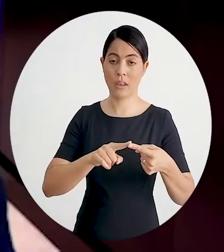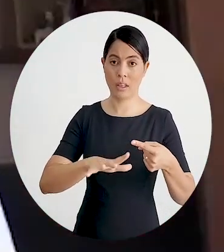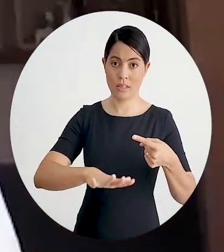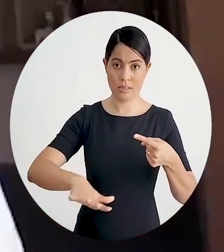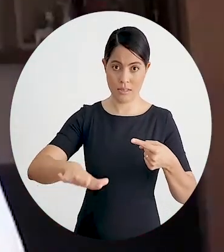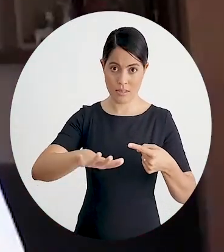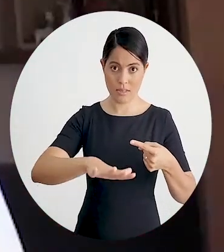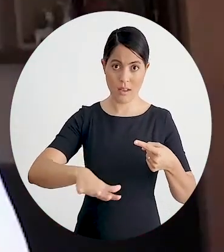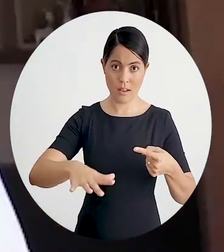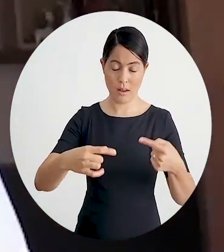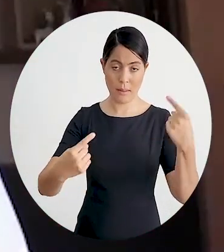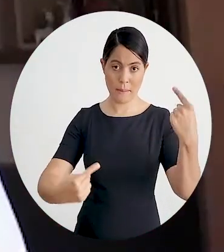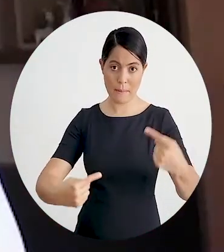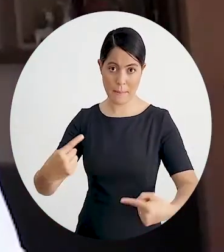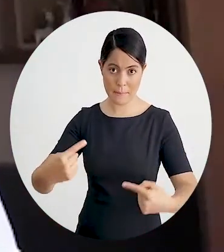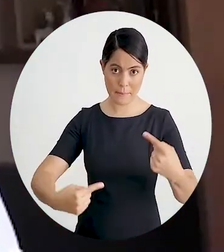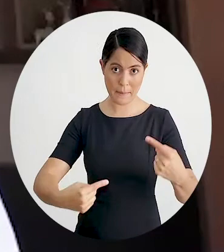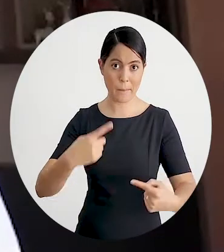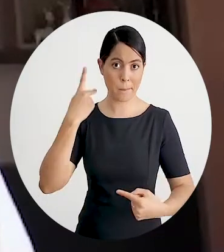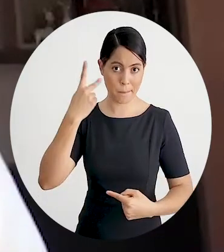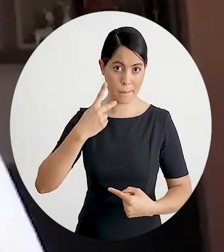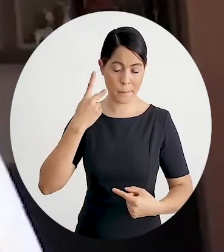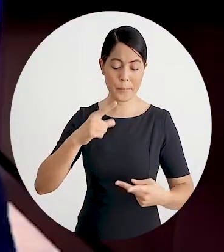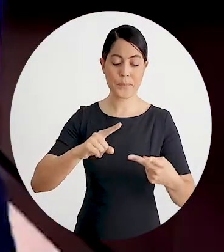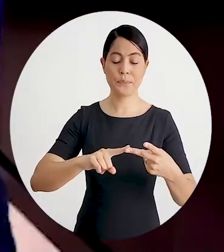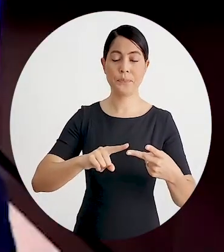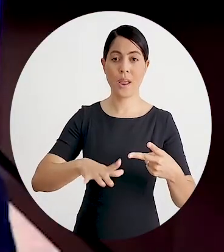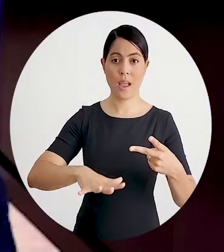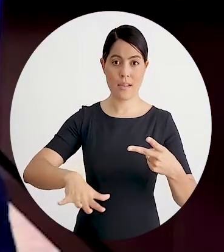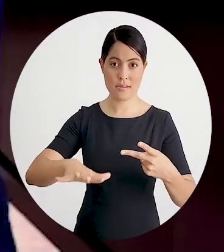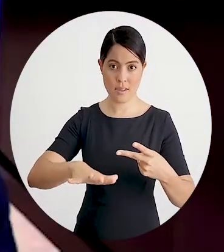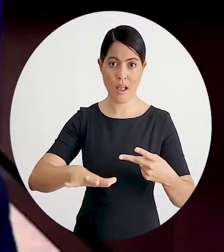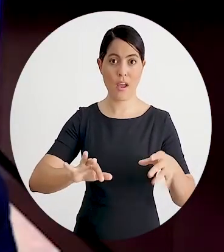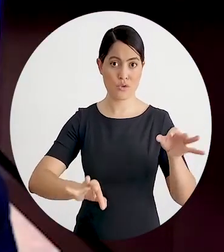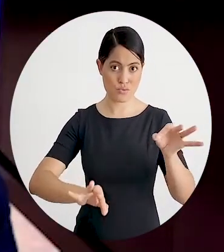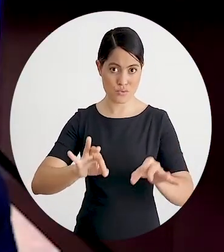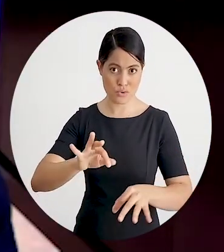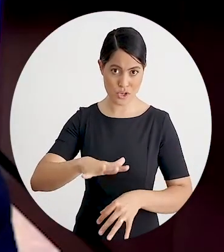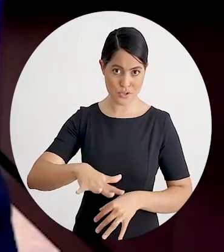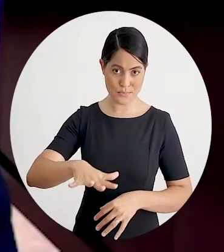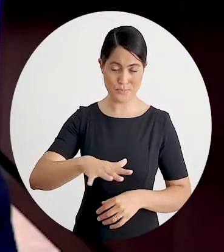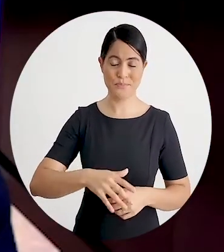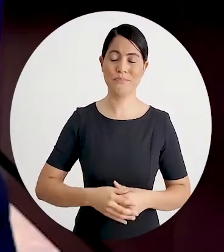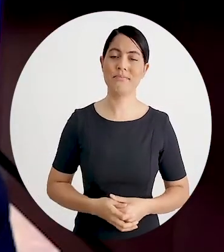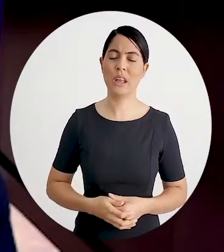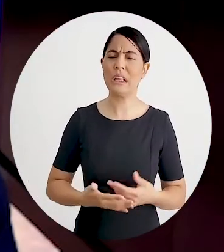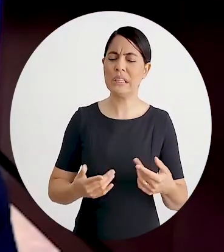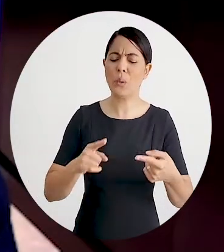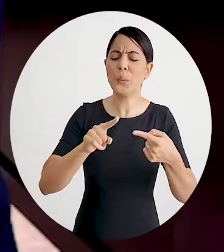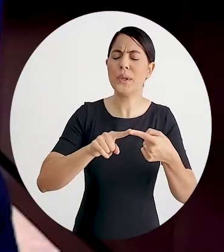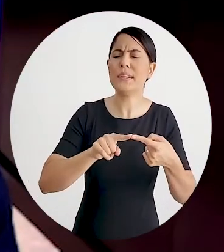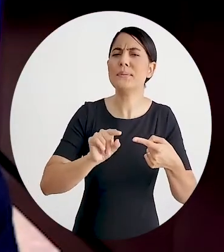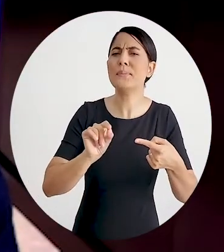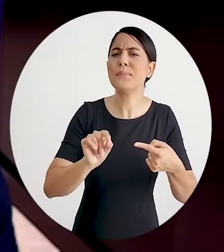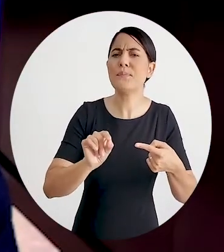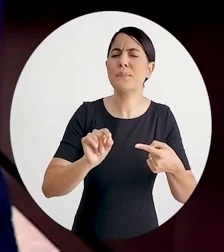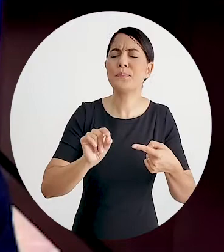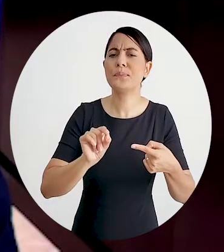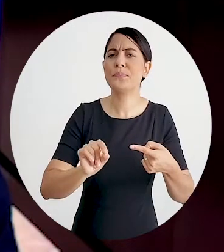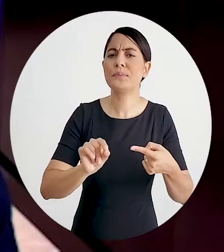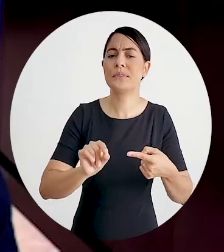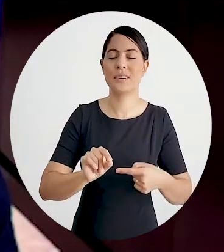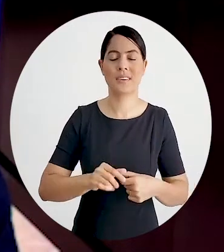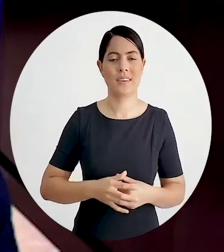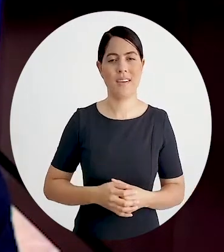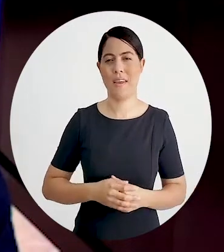natureza política e um significado de natureza jurídica. Politicamente,